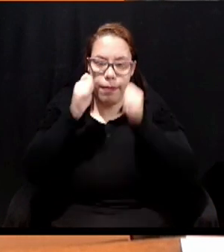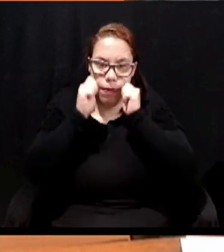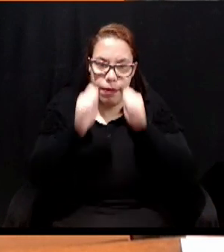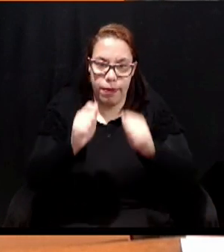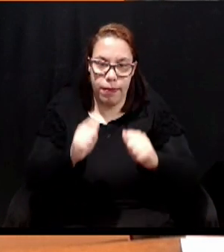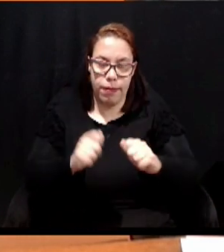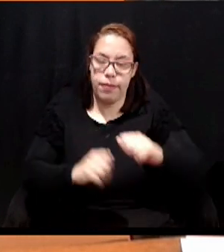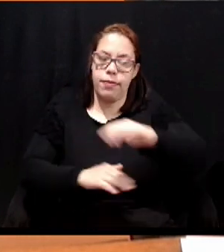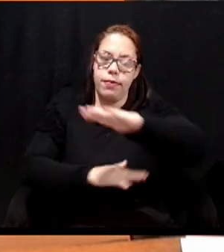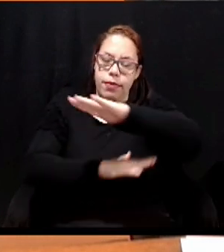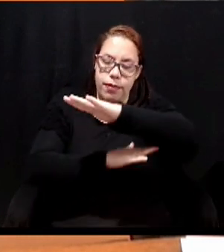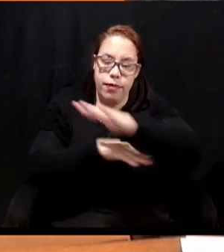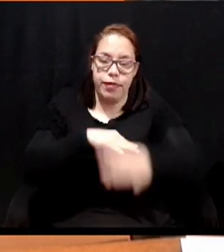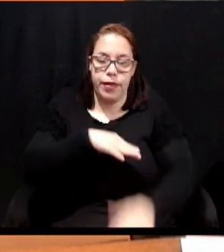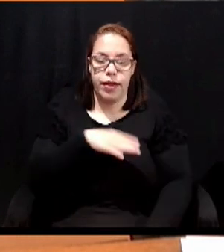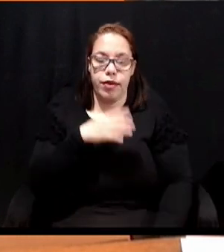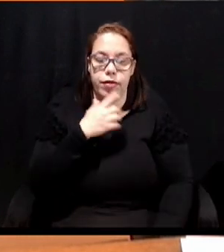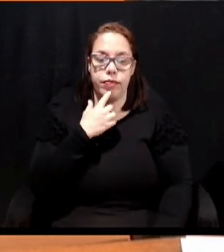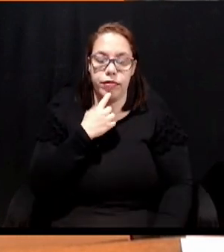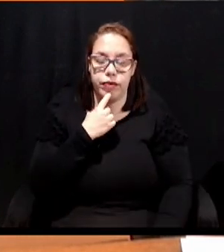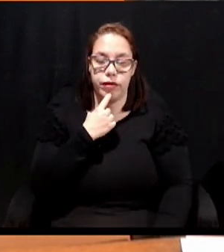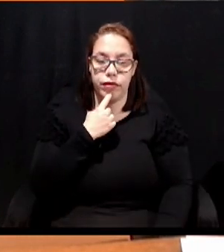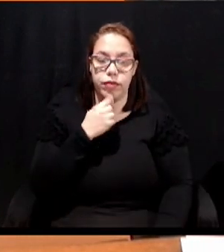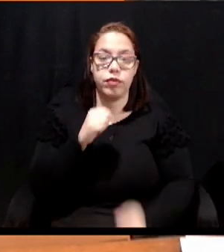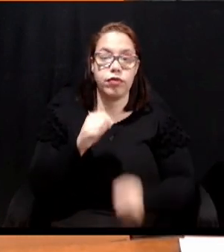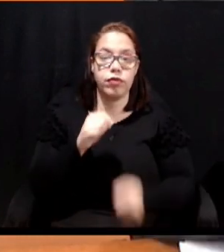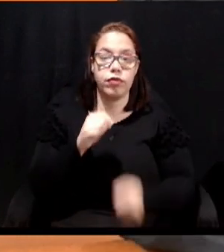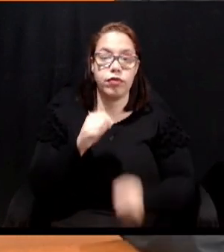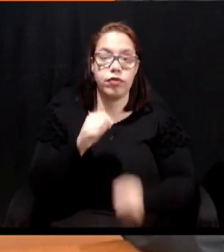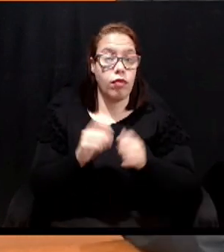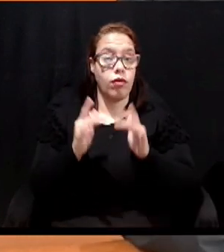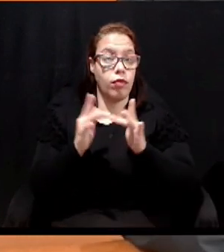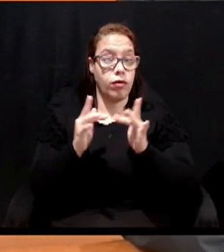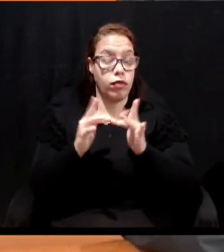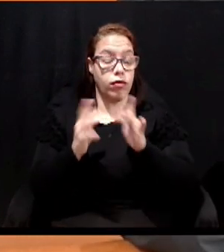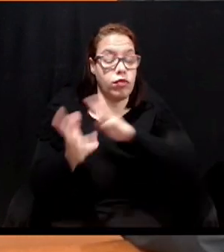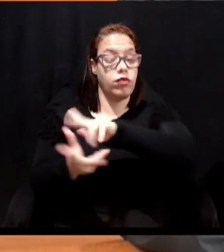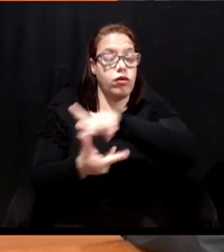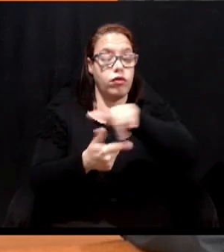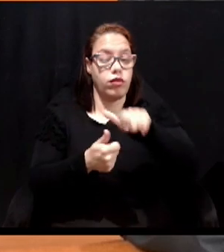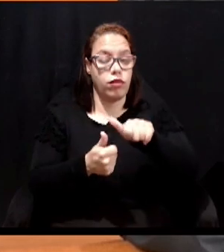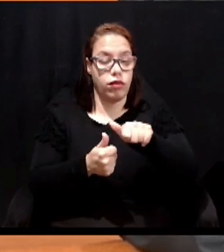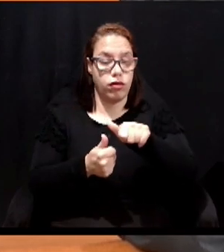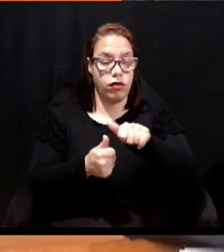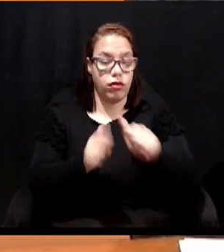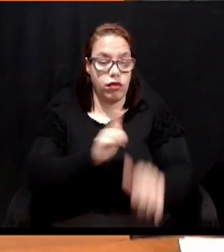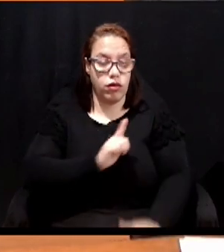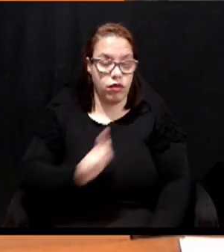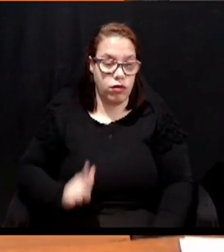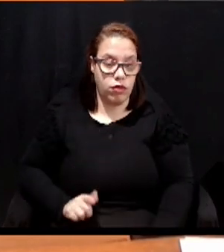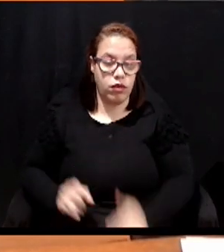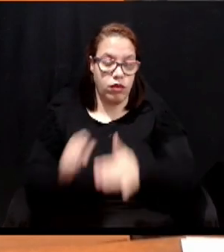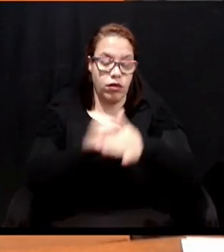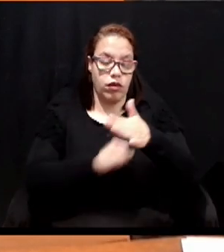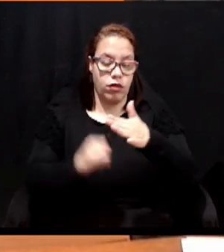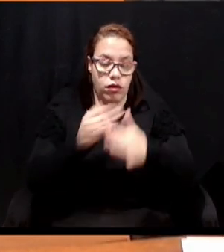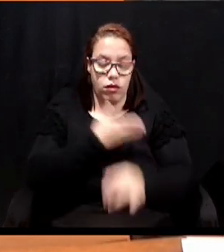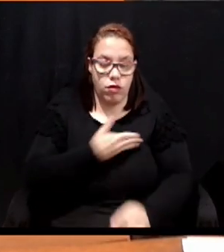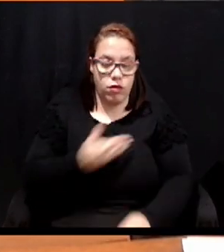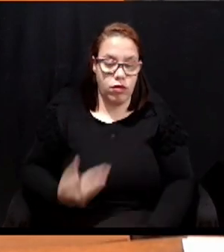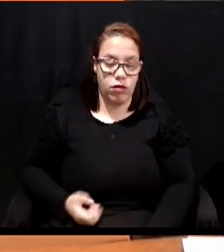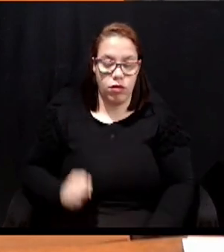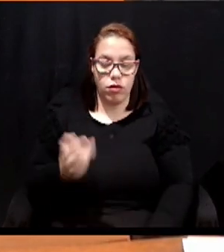Câmara Municipal na realização de contatos internacionais com o governo, entidades públicas ou privadas,